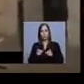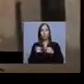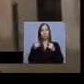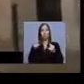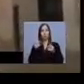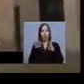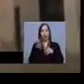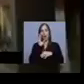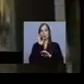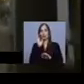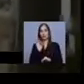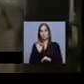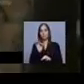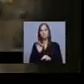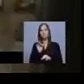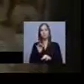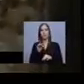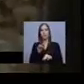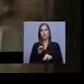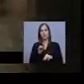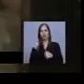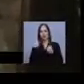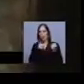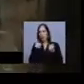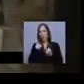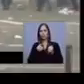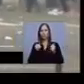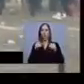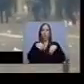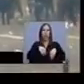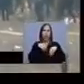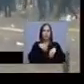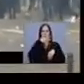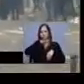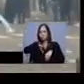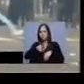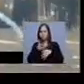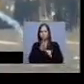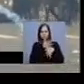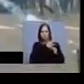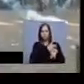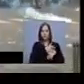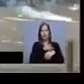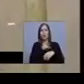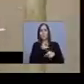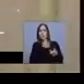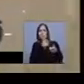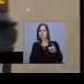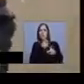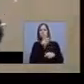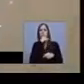desta forma foram estandes carros é algumas novas piadas no fogo cruzado entre jovens ea polícia foram